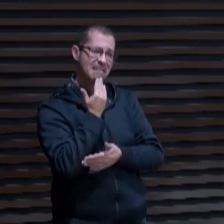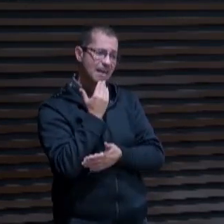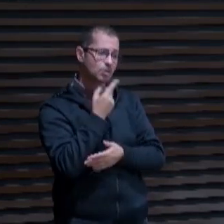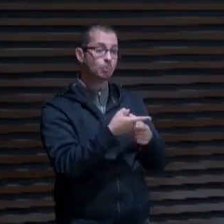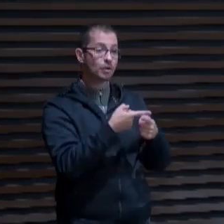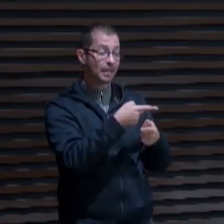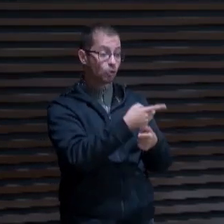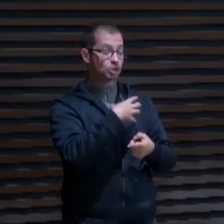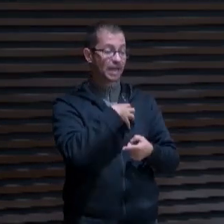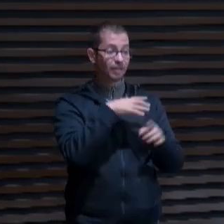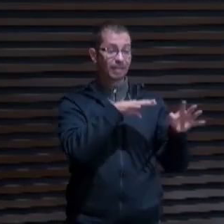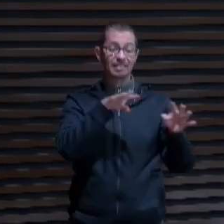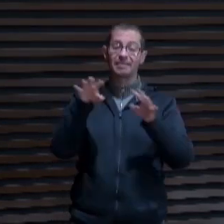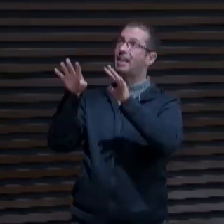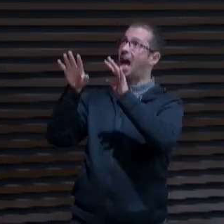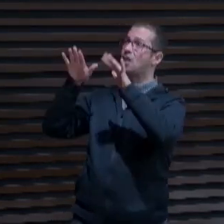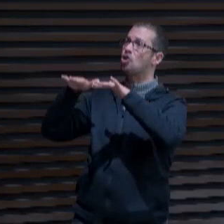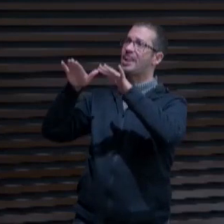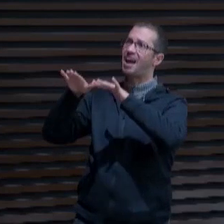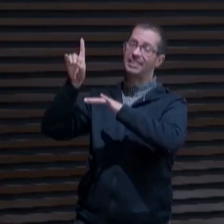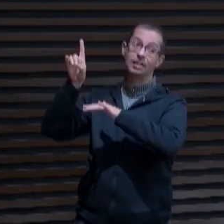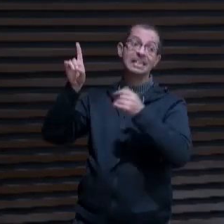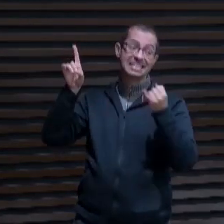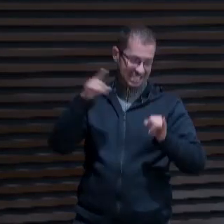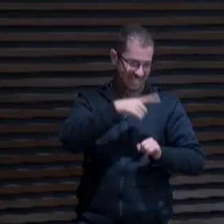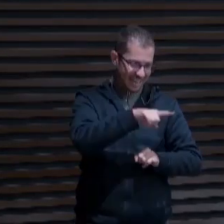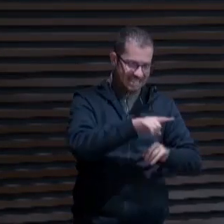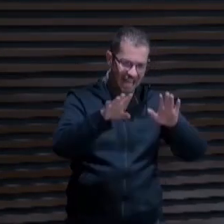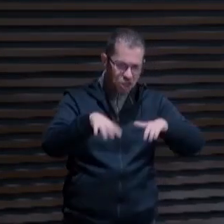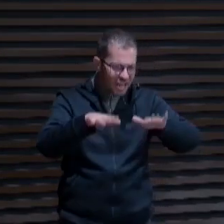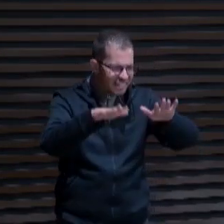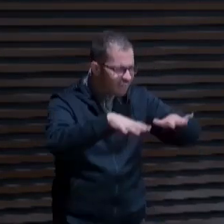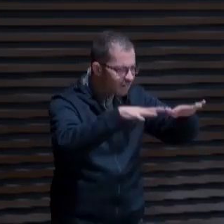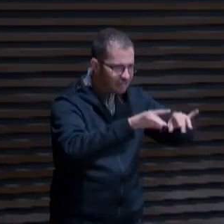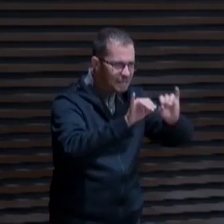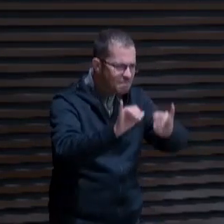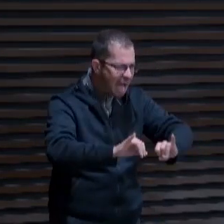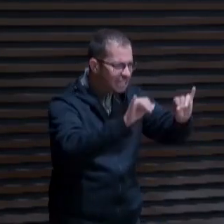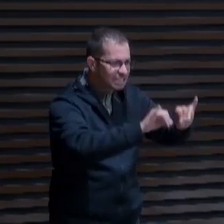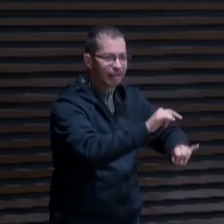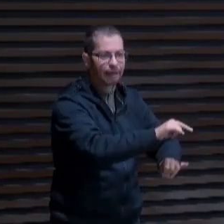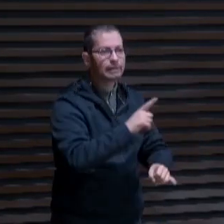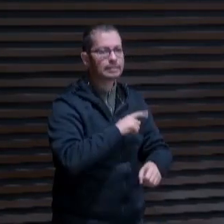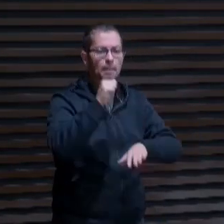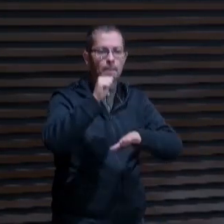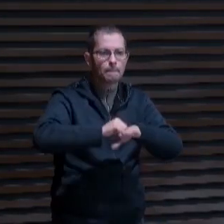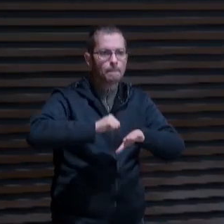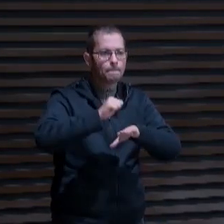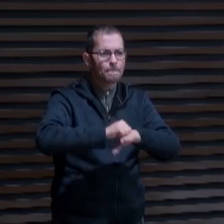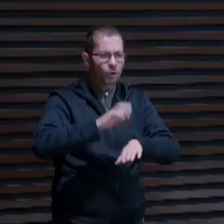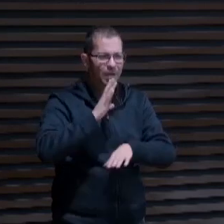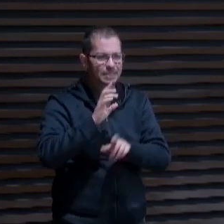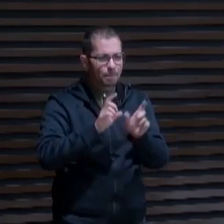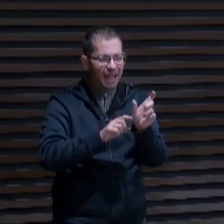praticavam a adoração a Deus. Quando eles idolatravam os deuses, aquele povo vivia na miséria. Quando eles reconheciam a Deus como o único